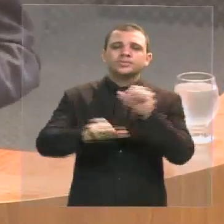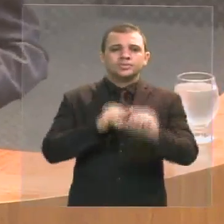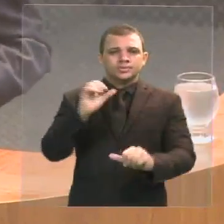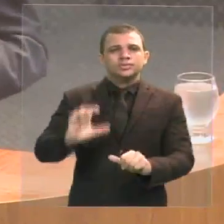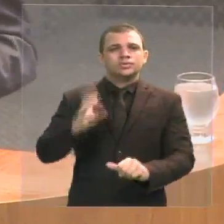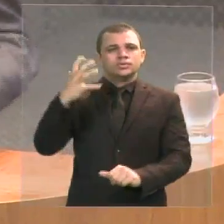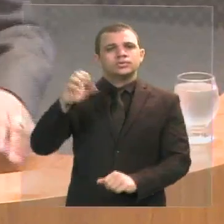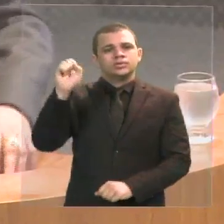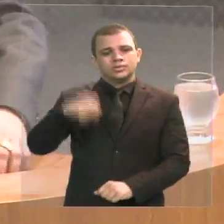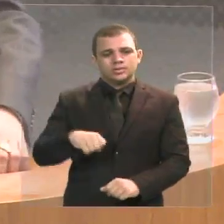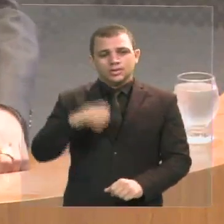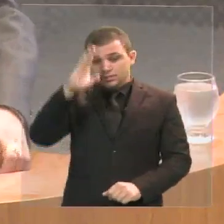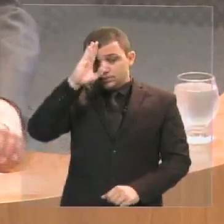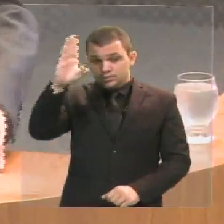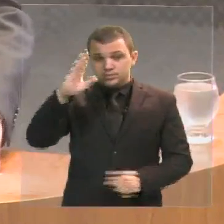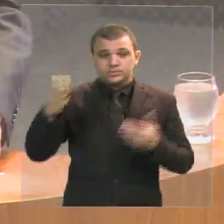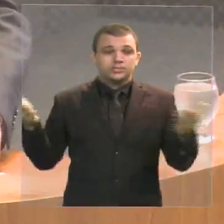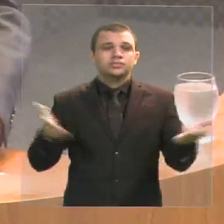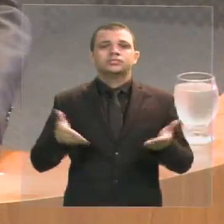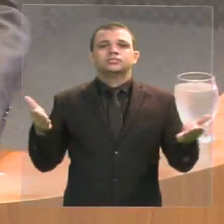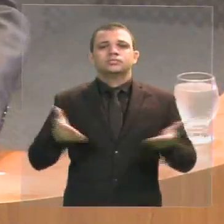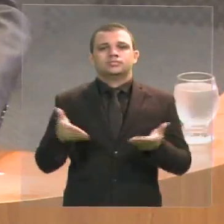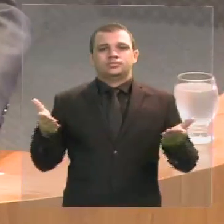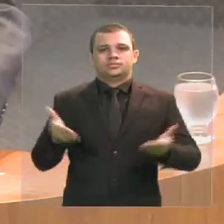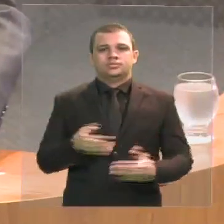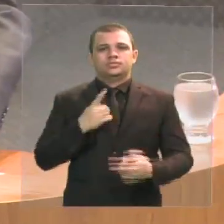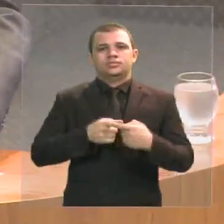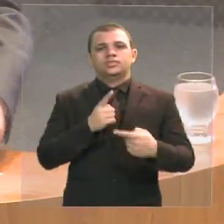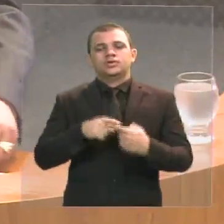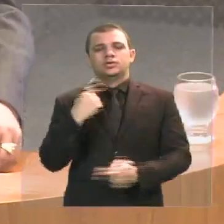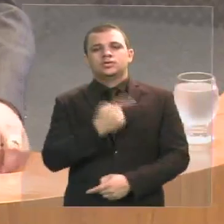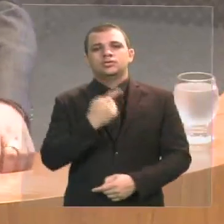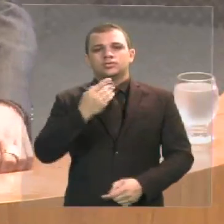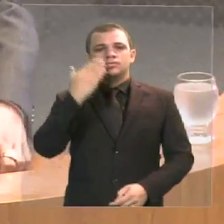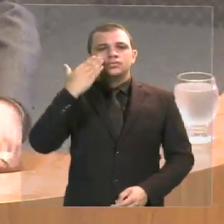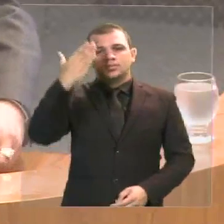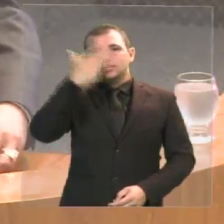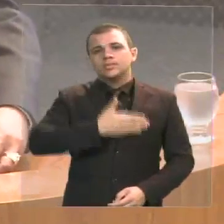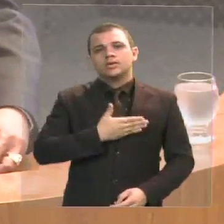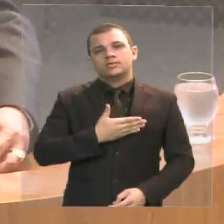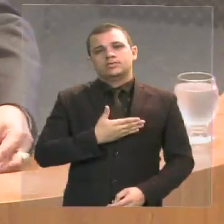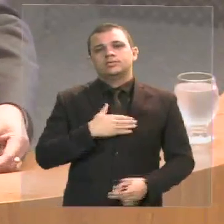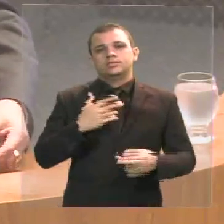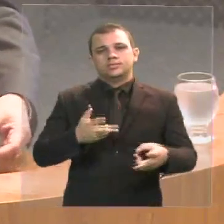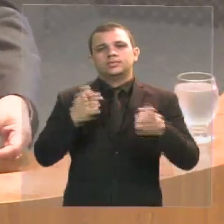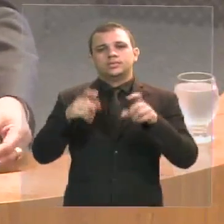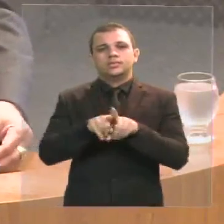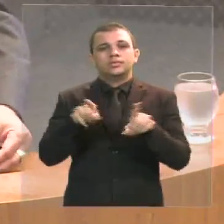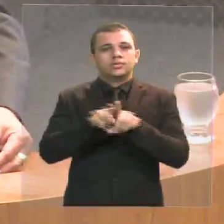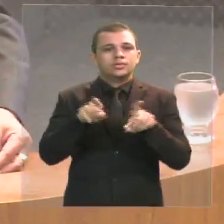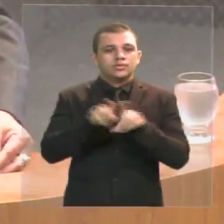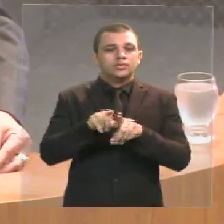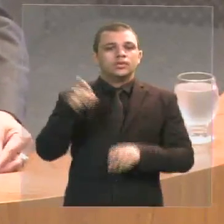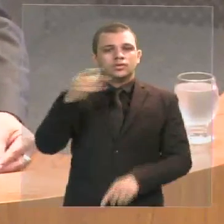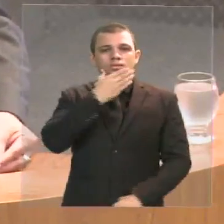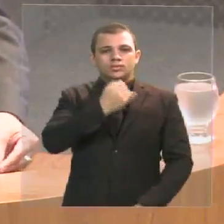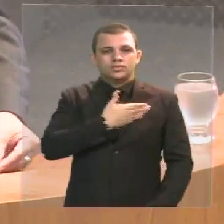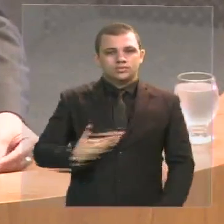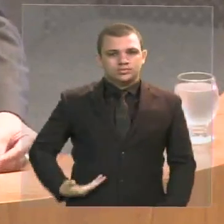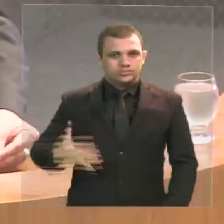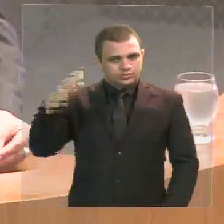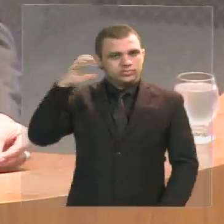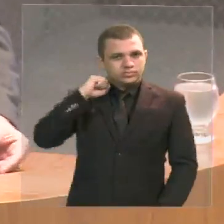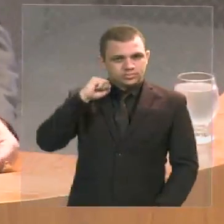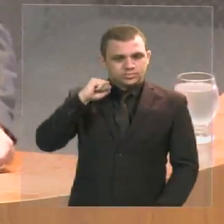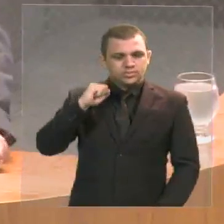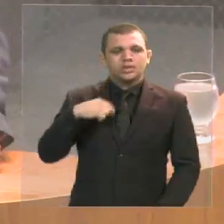ênfase ainda, agora mais do que nunca, com aquilo que nós podemos presenciar e ouvir do próprio governador. Vamos pagar